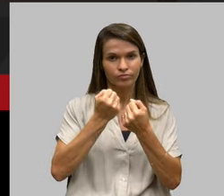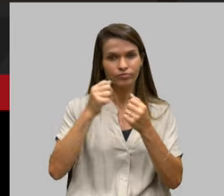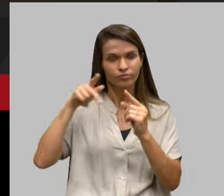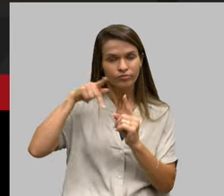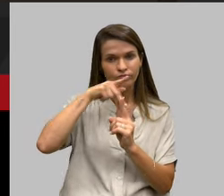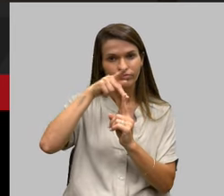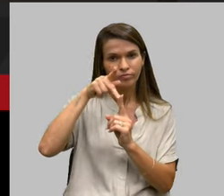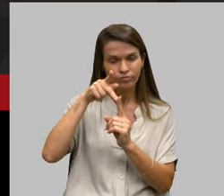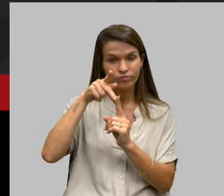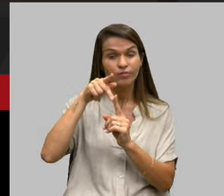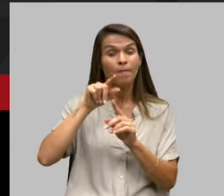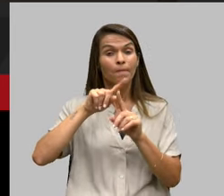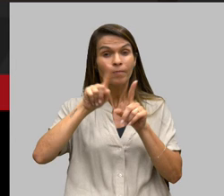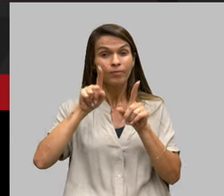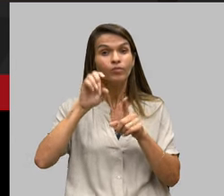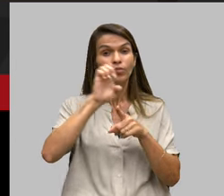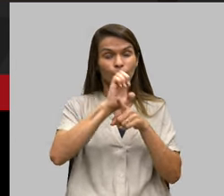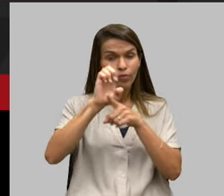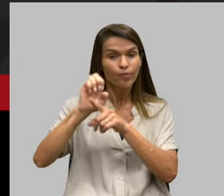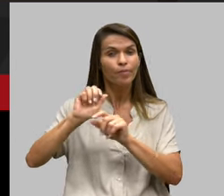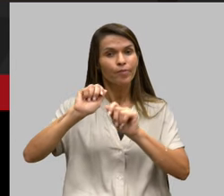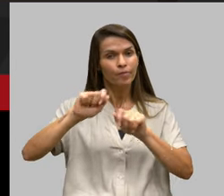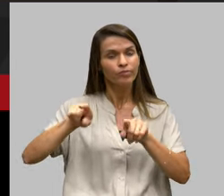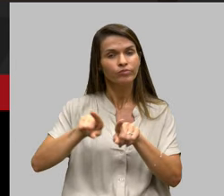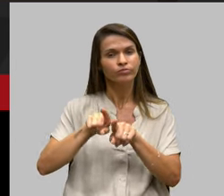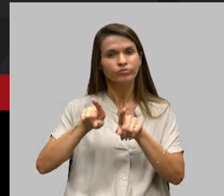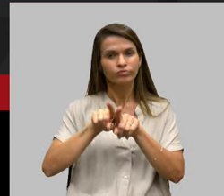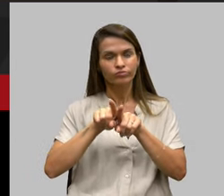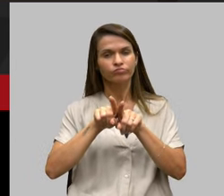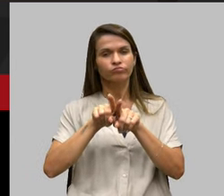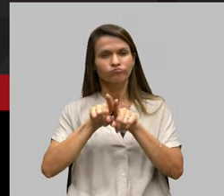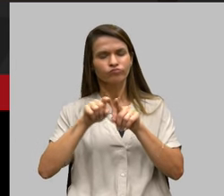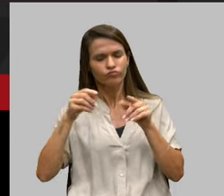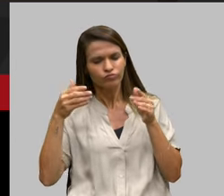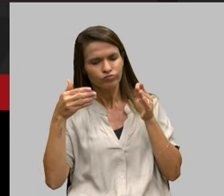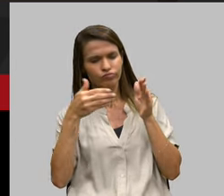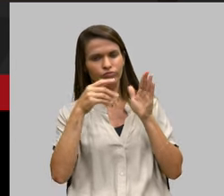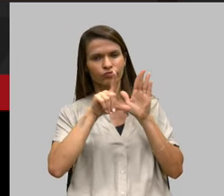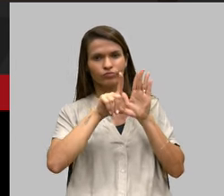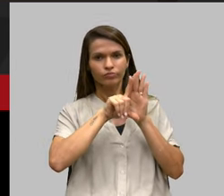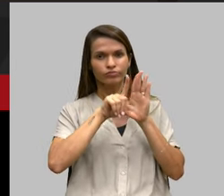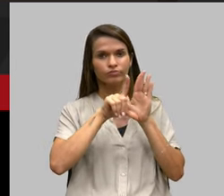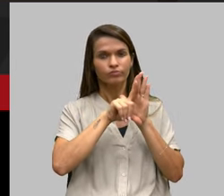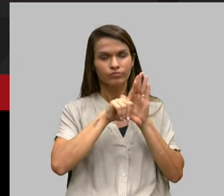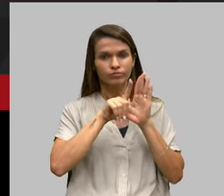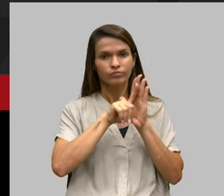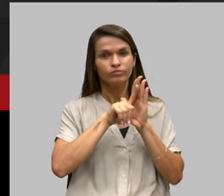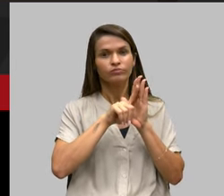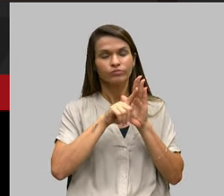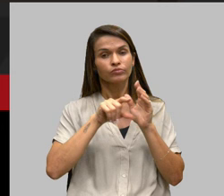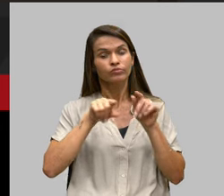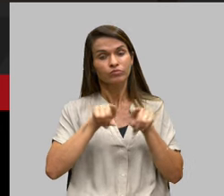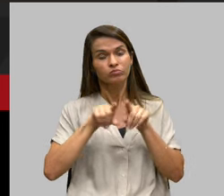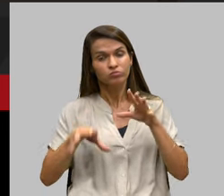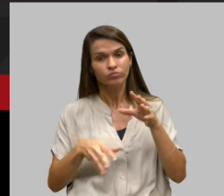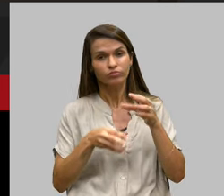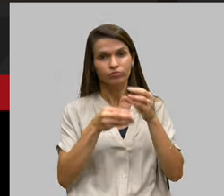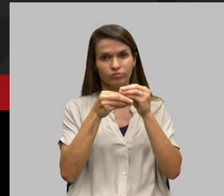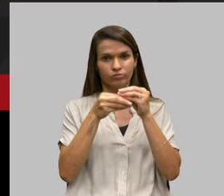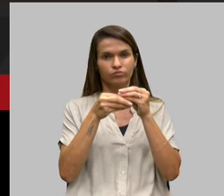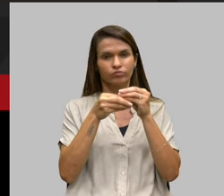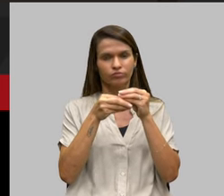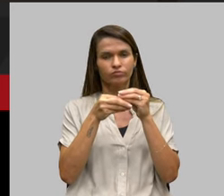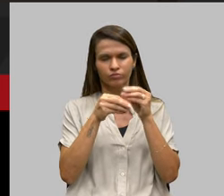os estados poderiam também legislar eh de forma supletiva ou complementar sobre essa